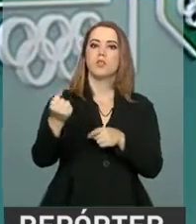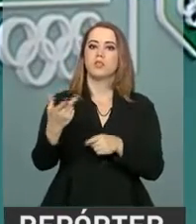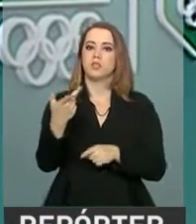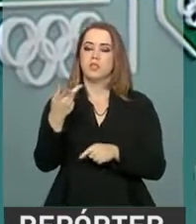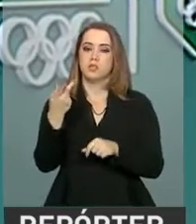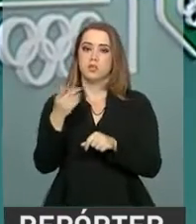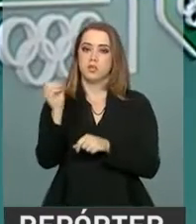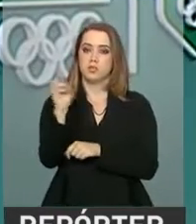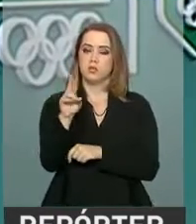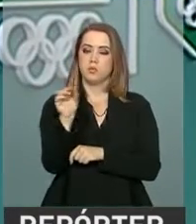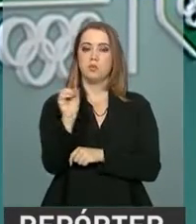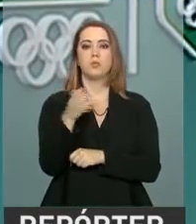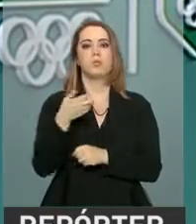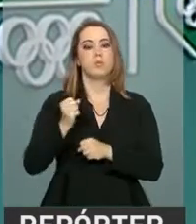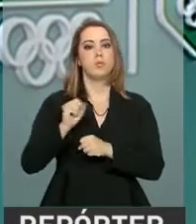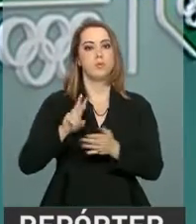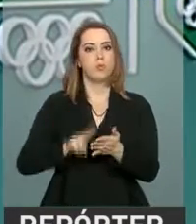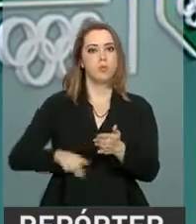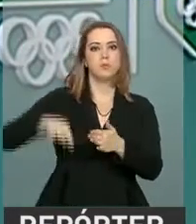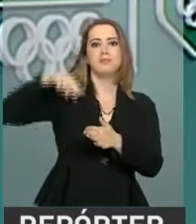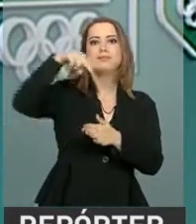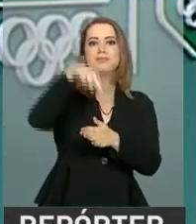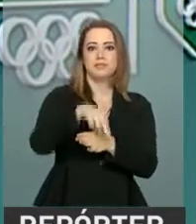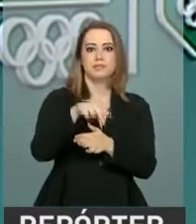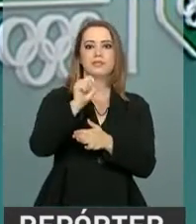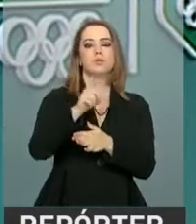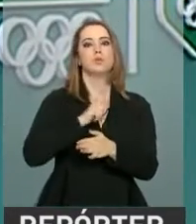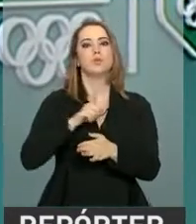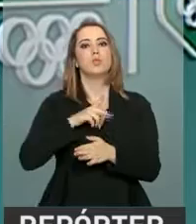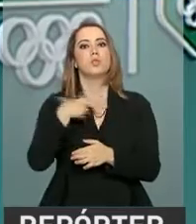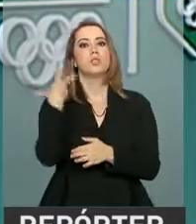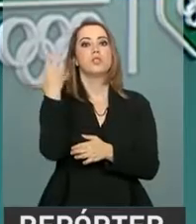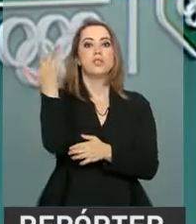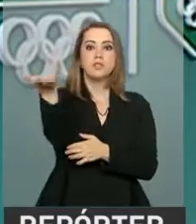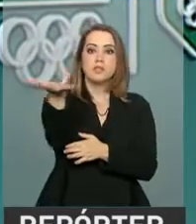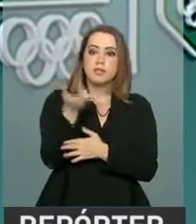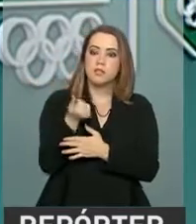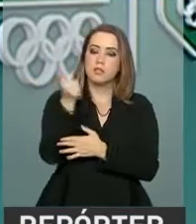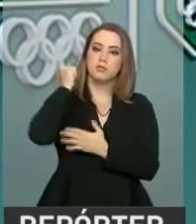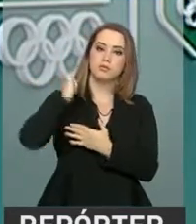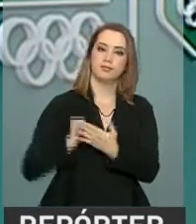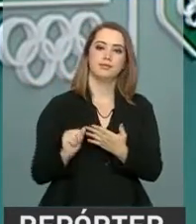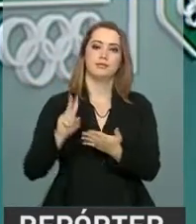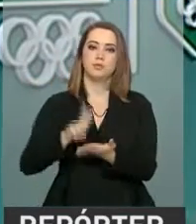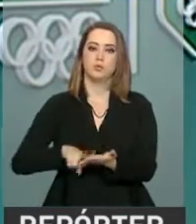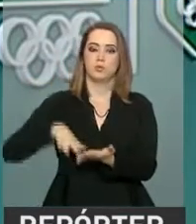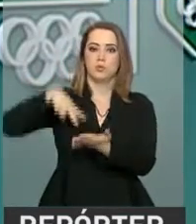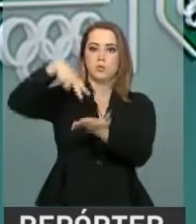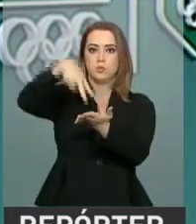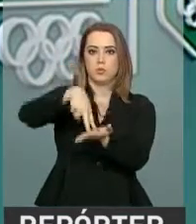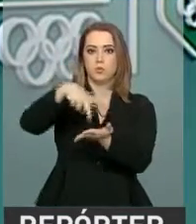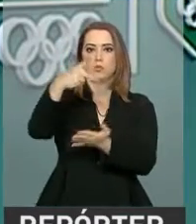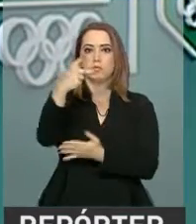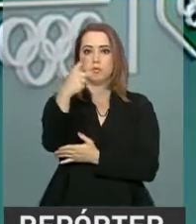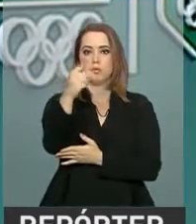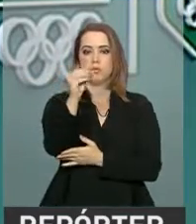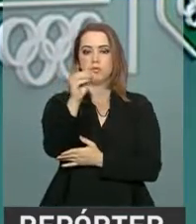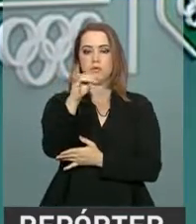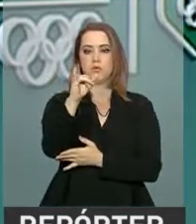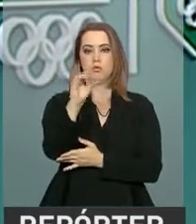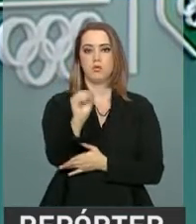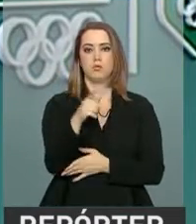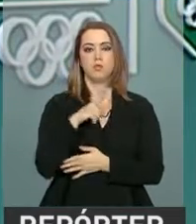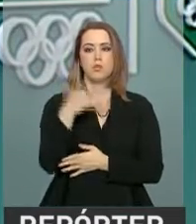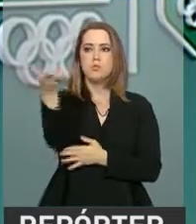três têm algo mais em comum além da medalha olímpica. Eles são atletas do Bolsa Pódio, uma categoria do Bolsa Atleta, que é esse auxílio em